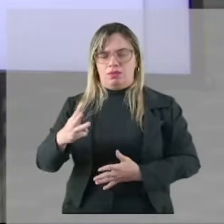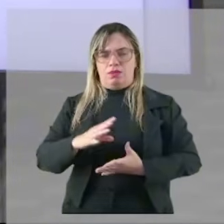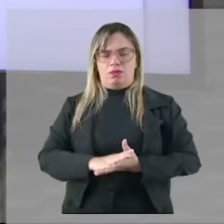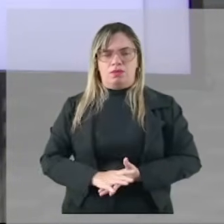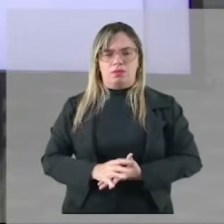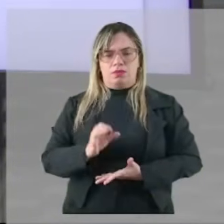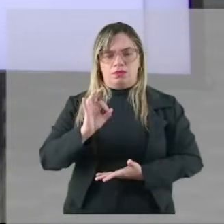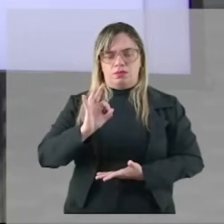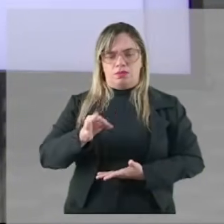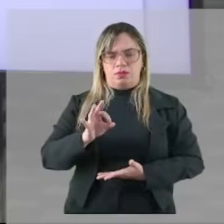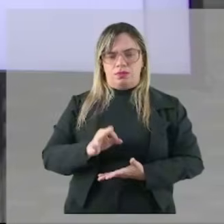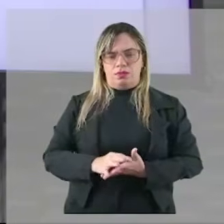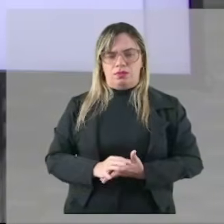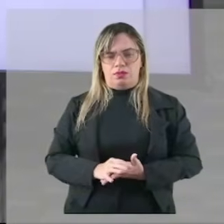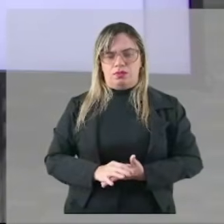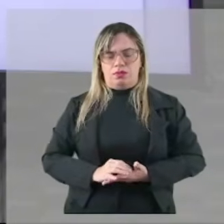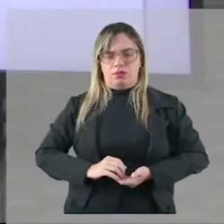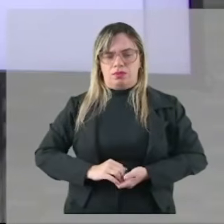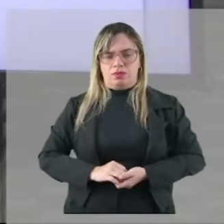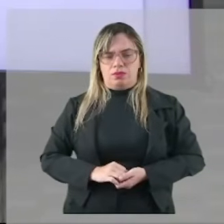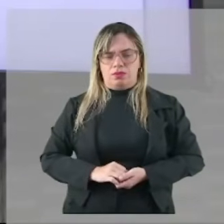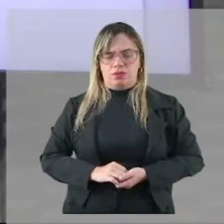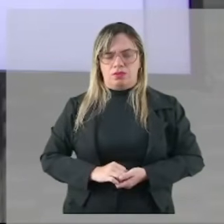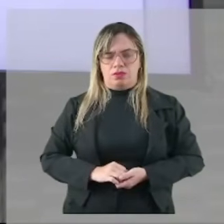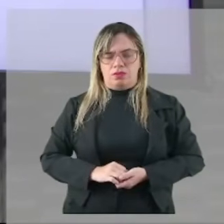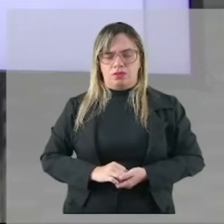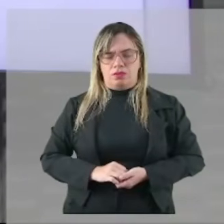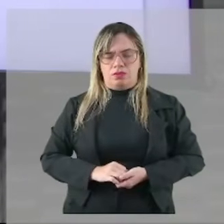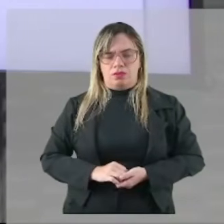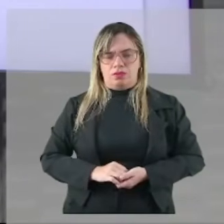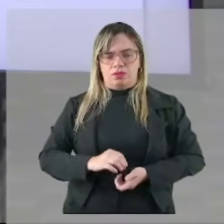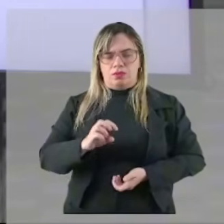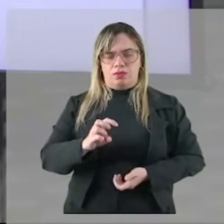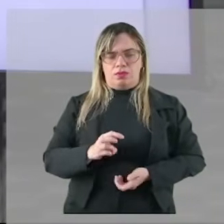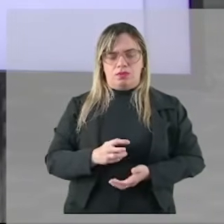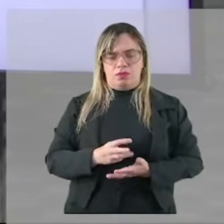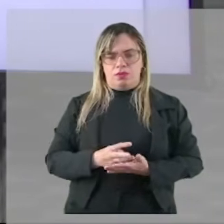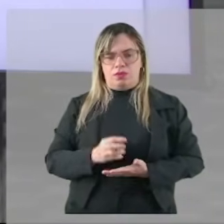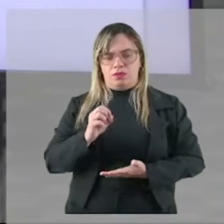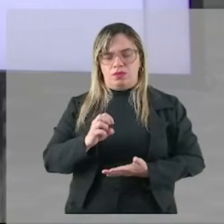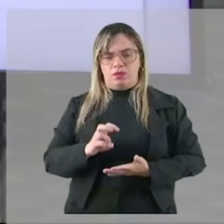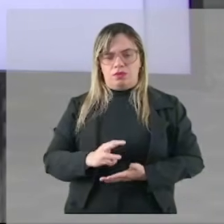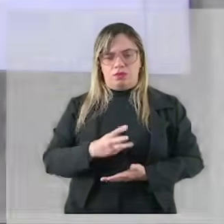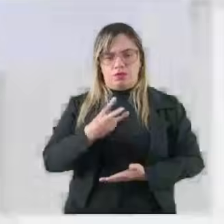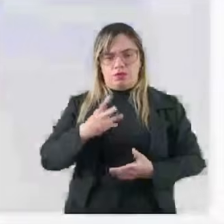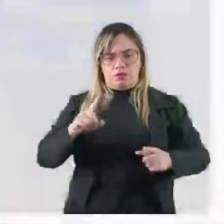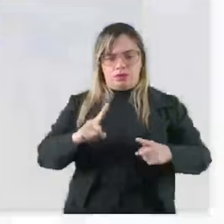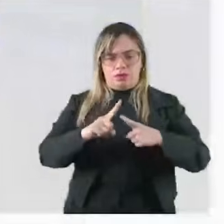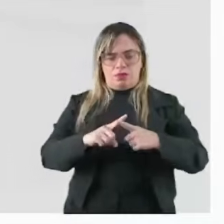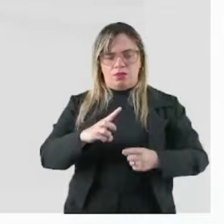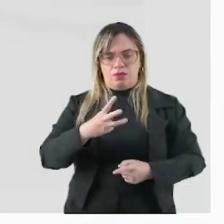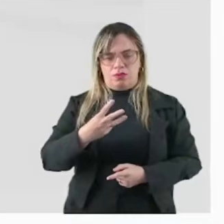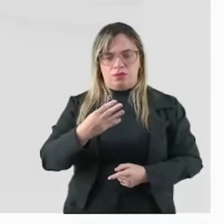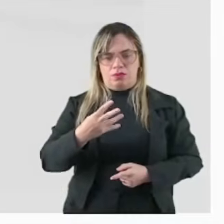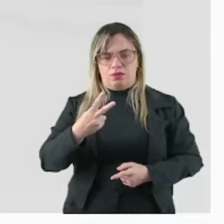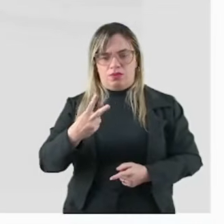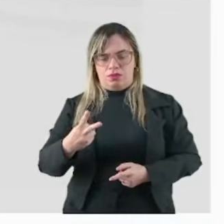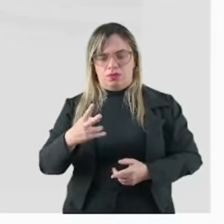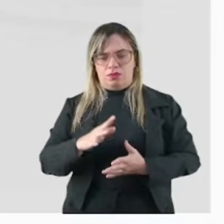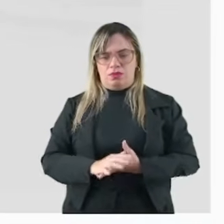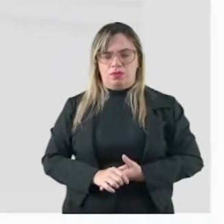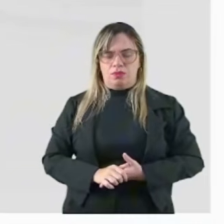extremos. Então, 3 vezes 342. Toma conta que eu vou encontrar aí. 1026, tá?